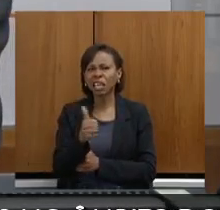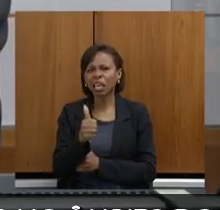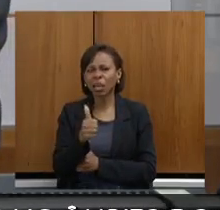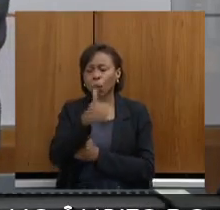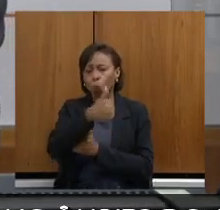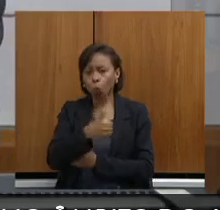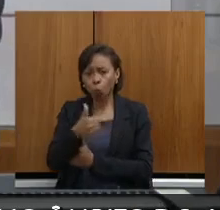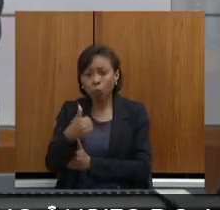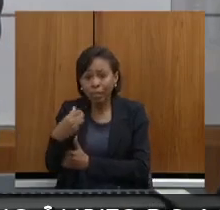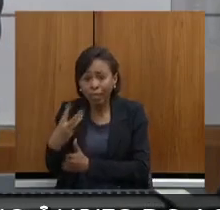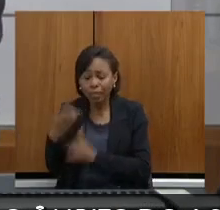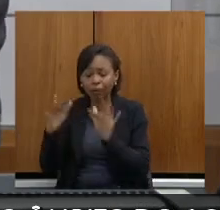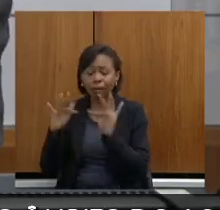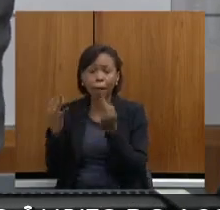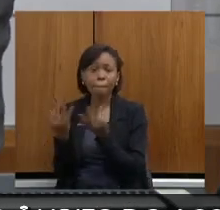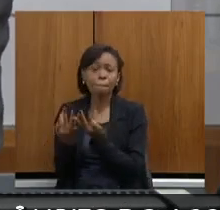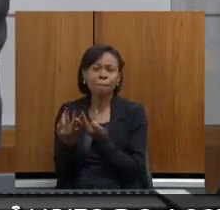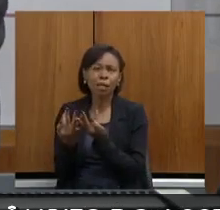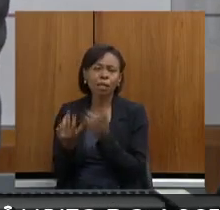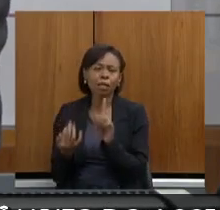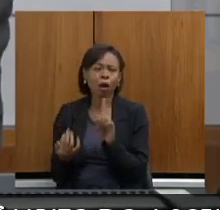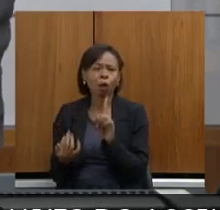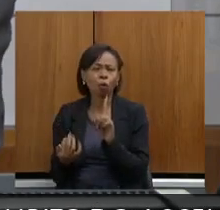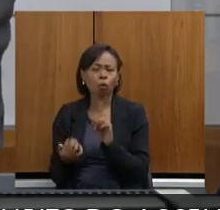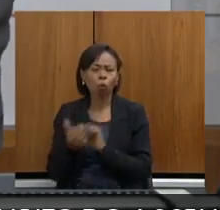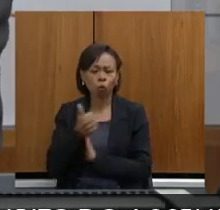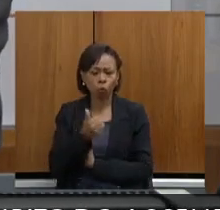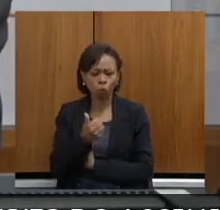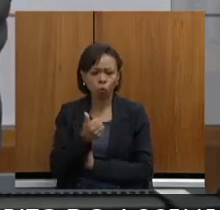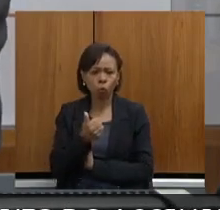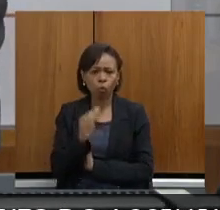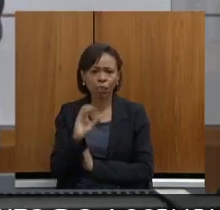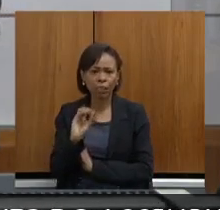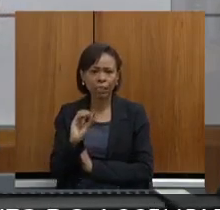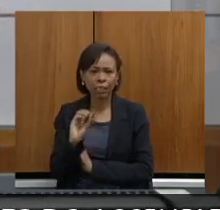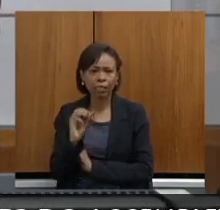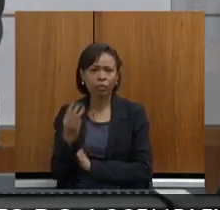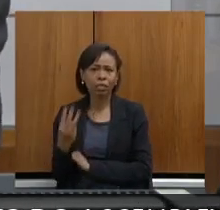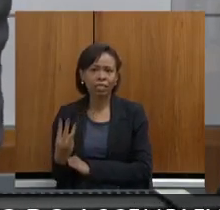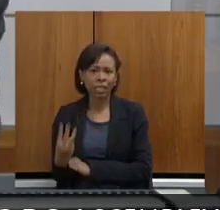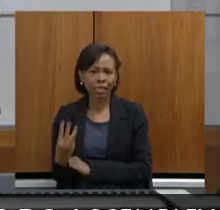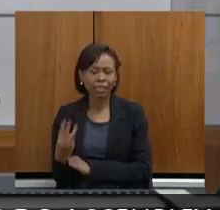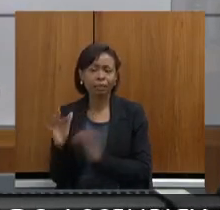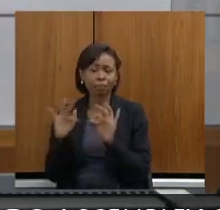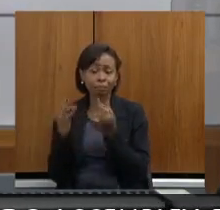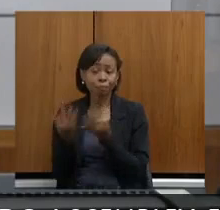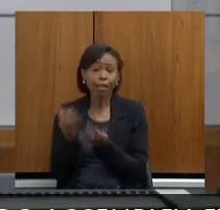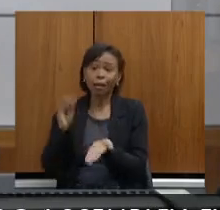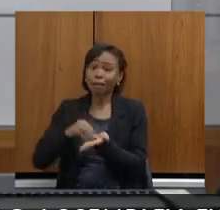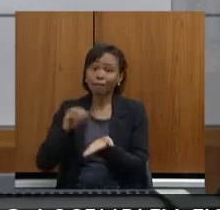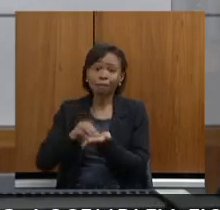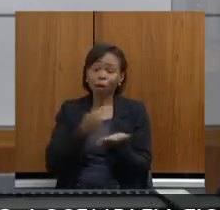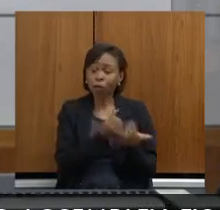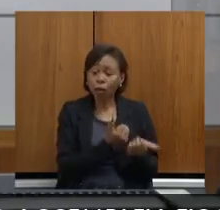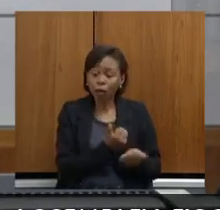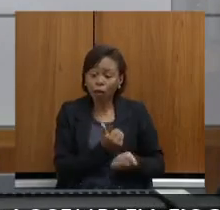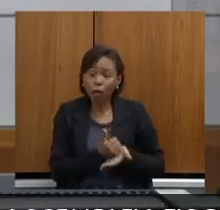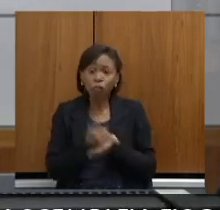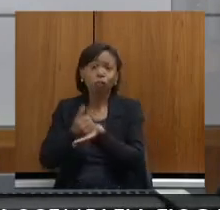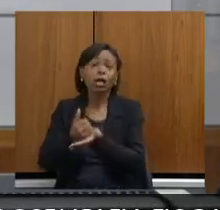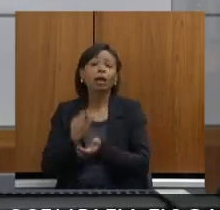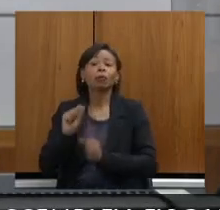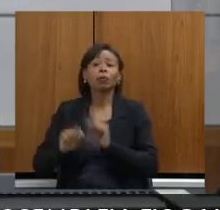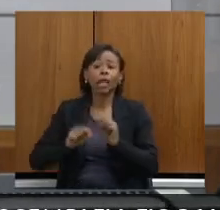6 autos né Não sento sento e três para ser exato para poder dar o título da